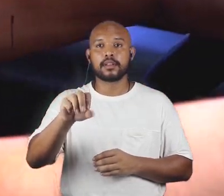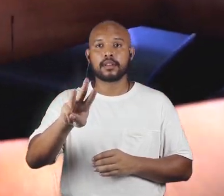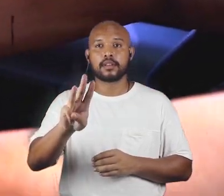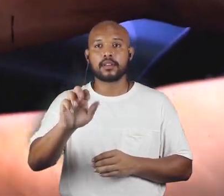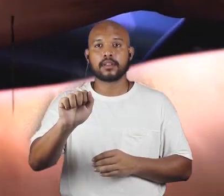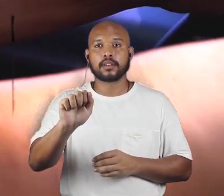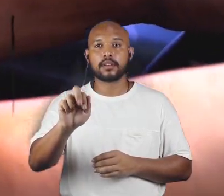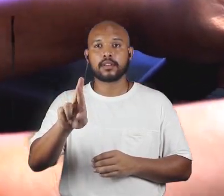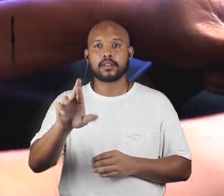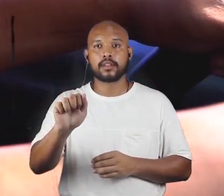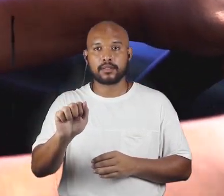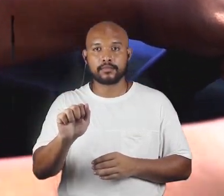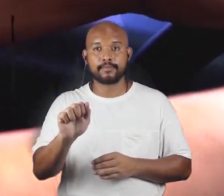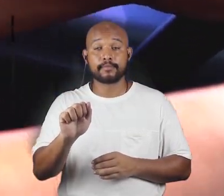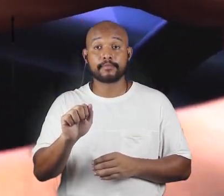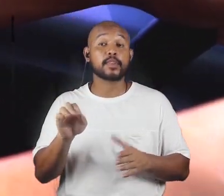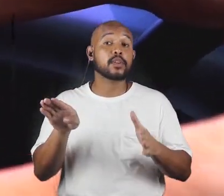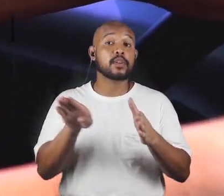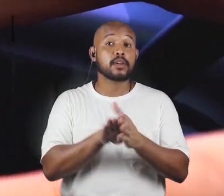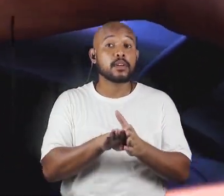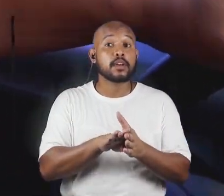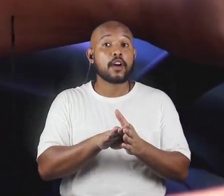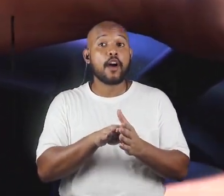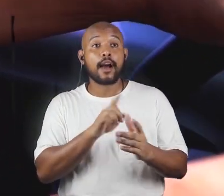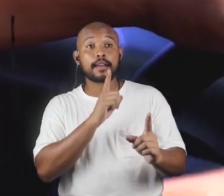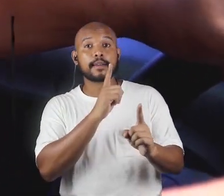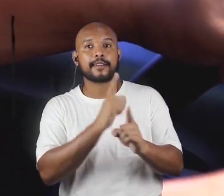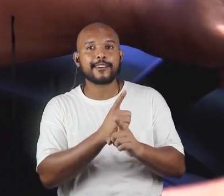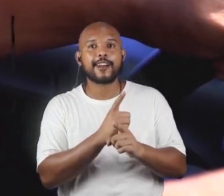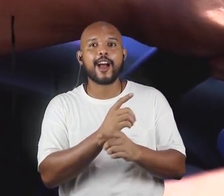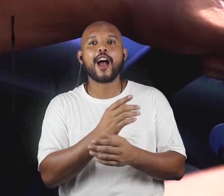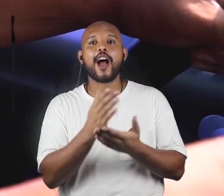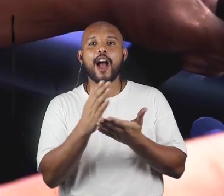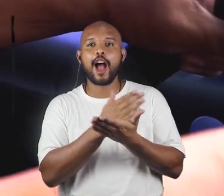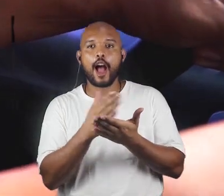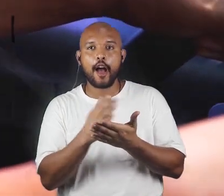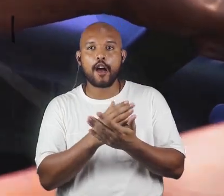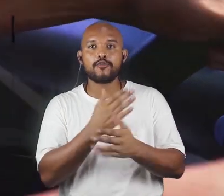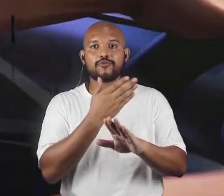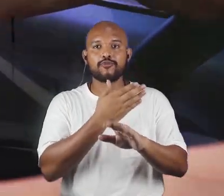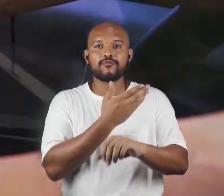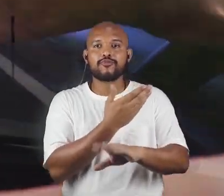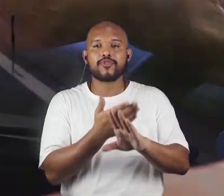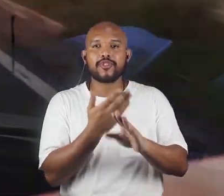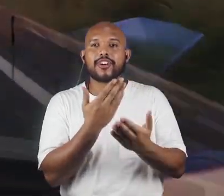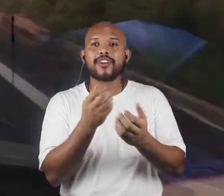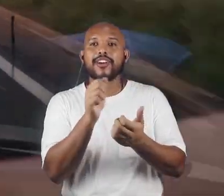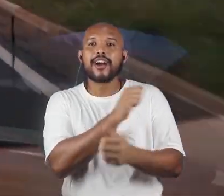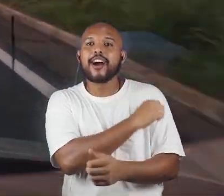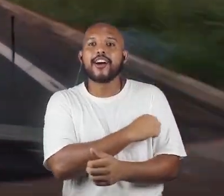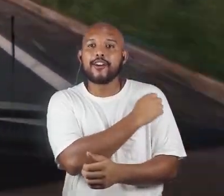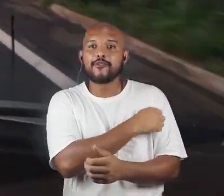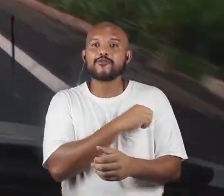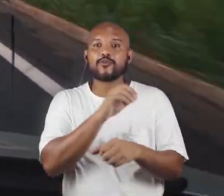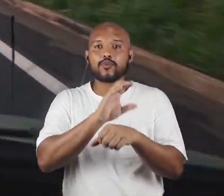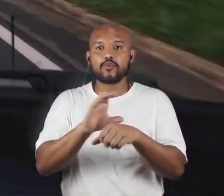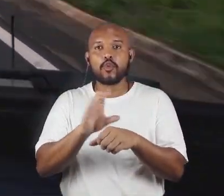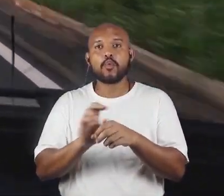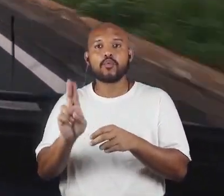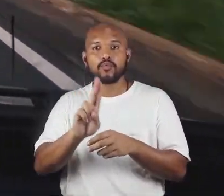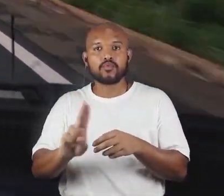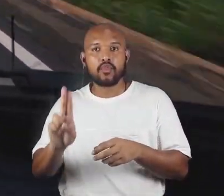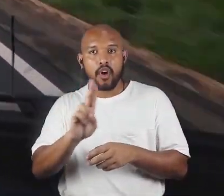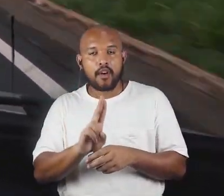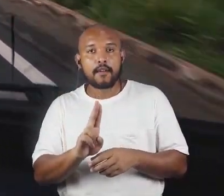Chegando lá, vamos ouvir os universitários. Vai ouvir um pouco